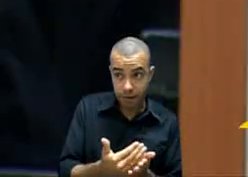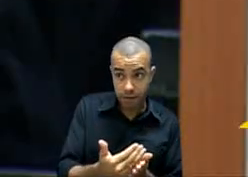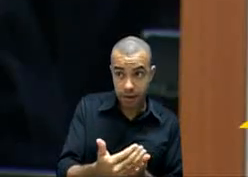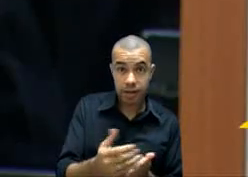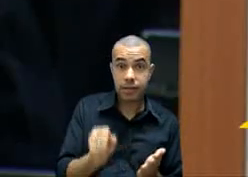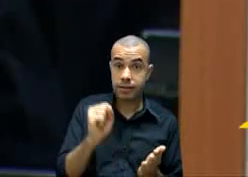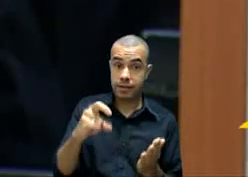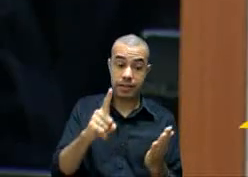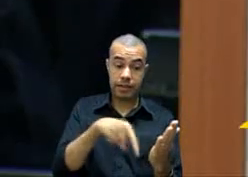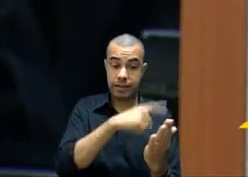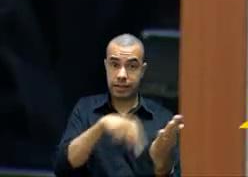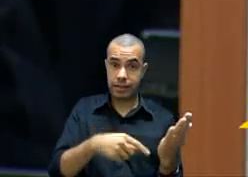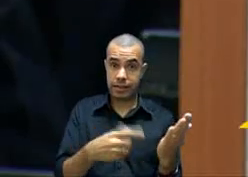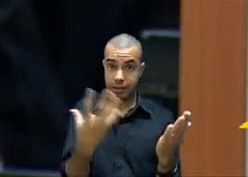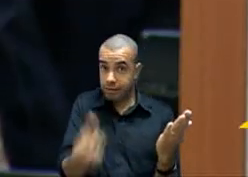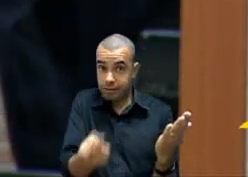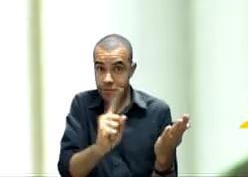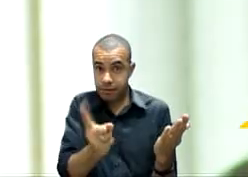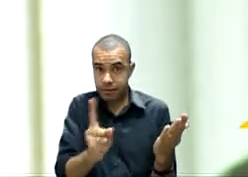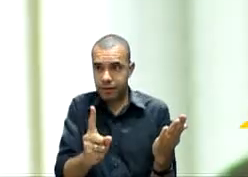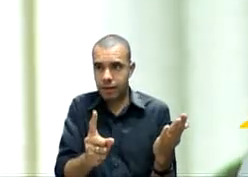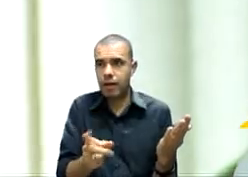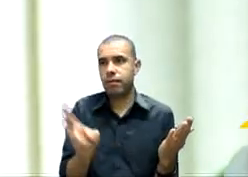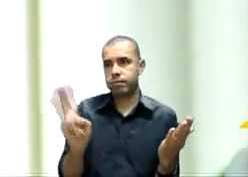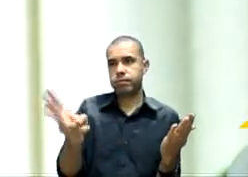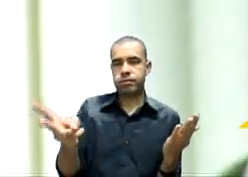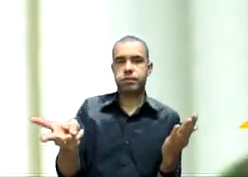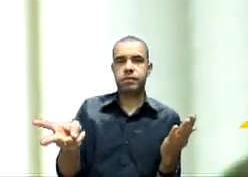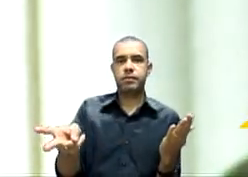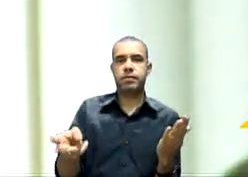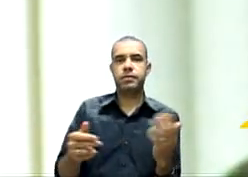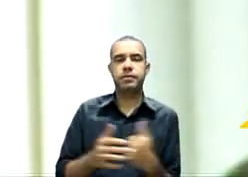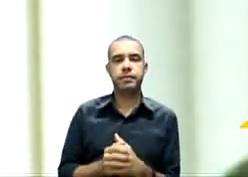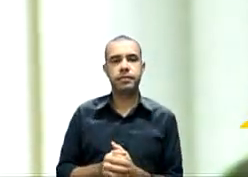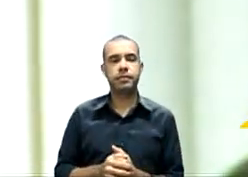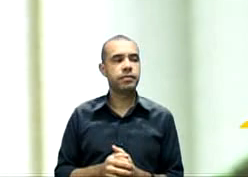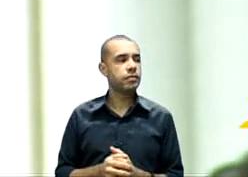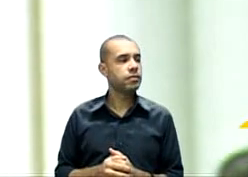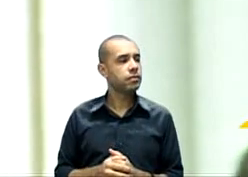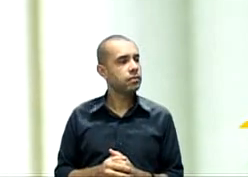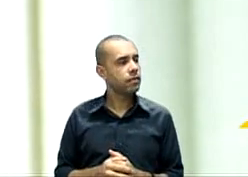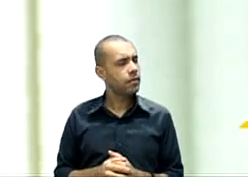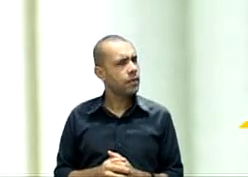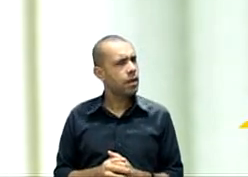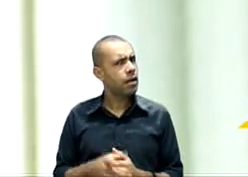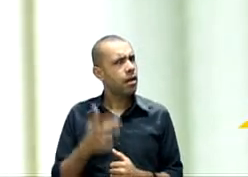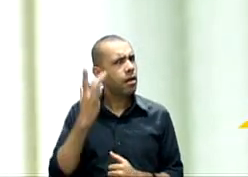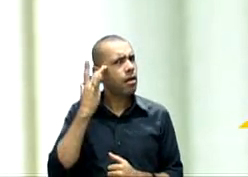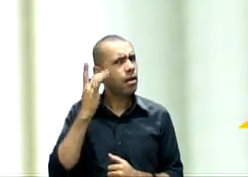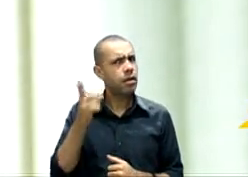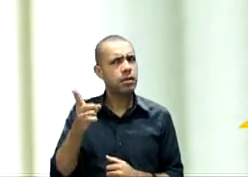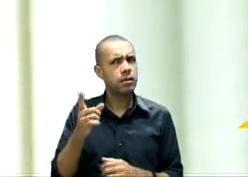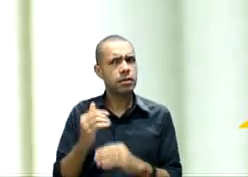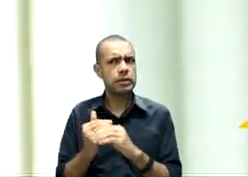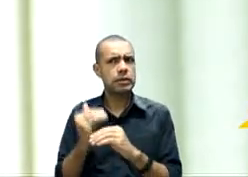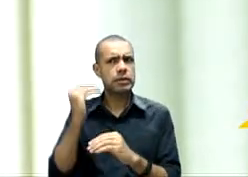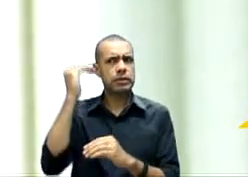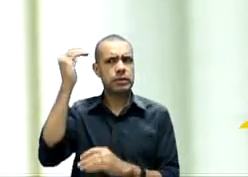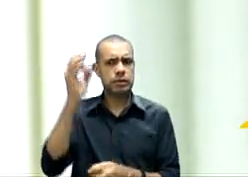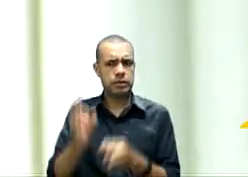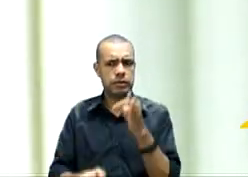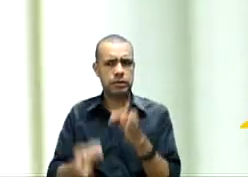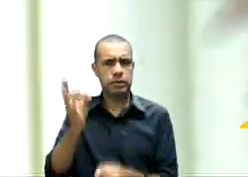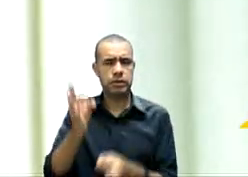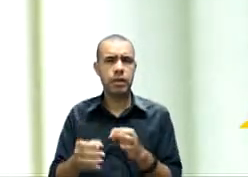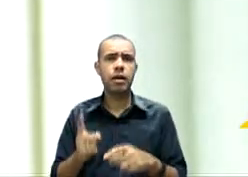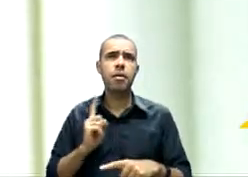derrubada do veto. Esse assunto, se eu me lembro, ele foi parar no Supremo Tribunal, porque as empresas de energia não querem pagar.